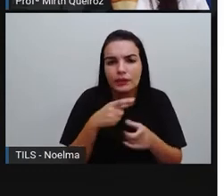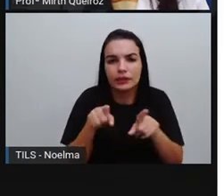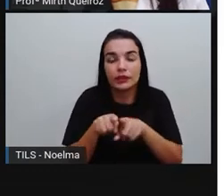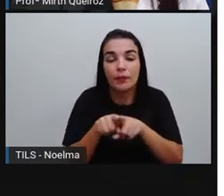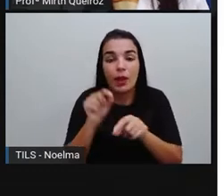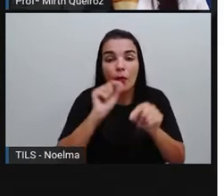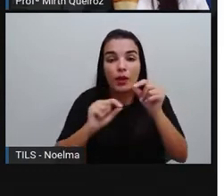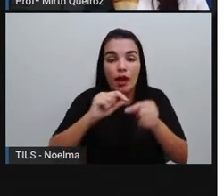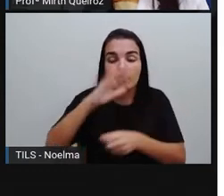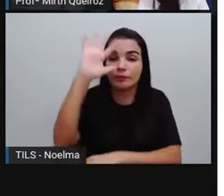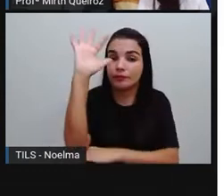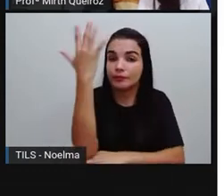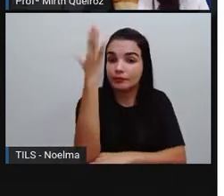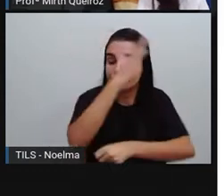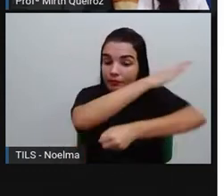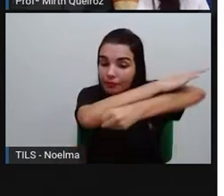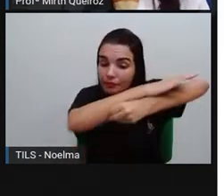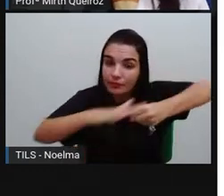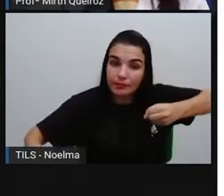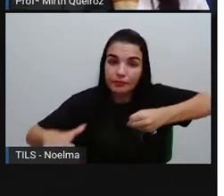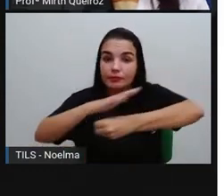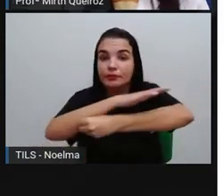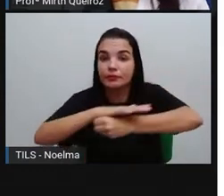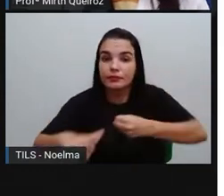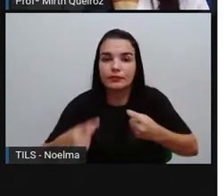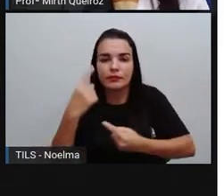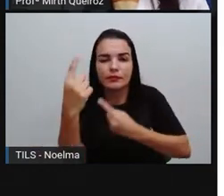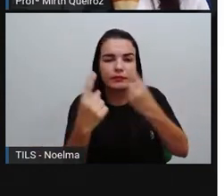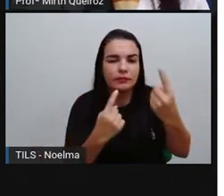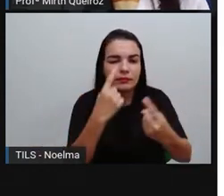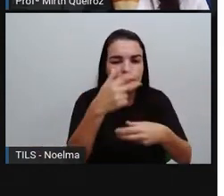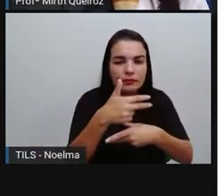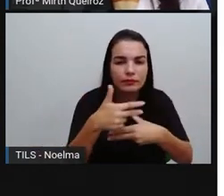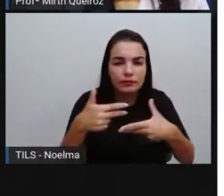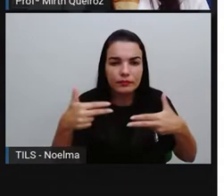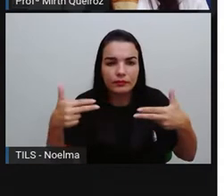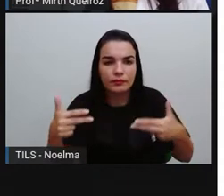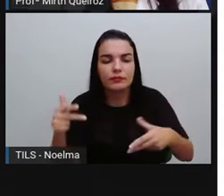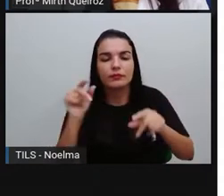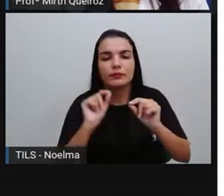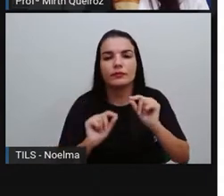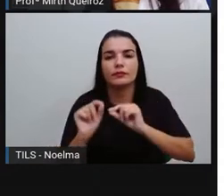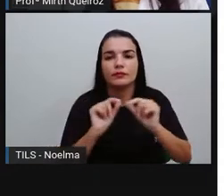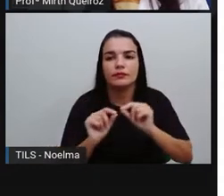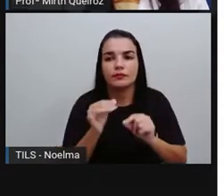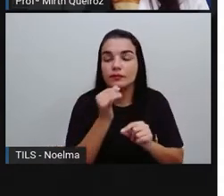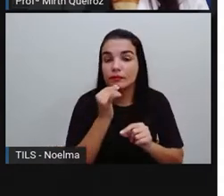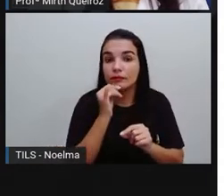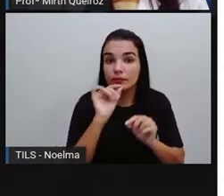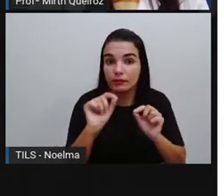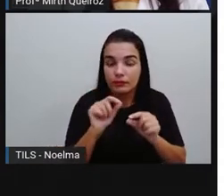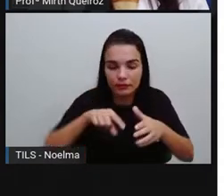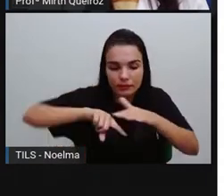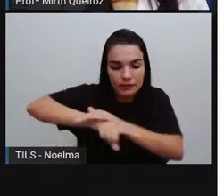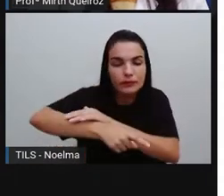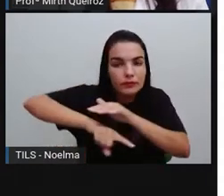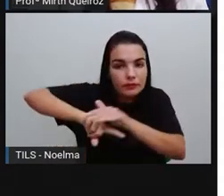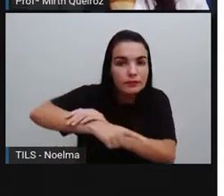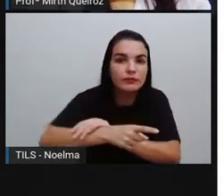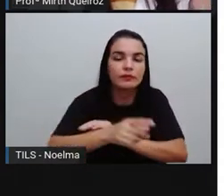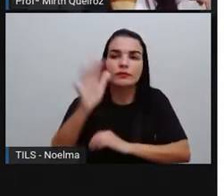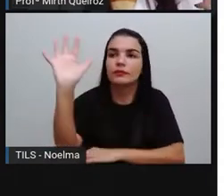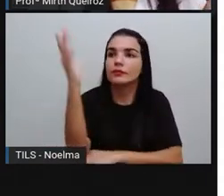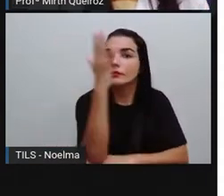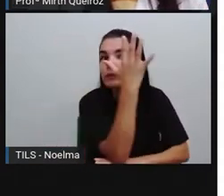madeira e de alguns produtos naturais. E a gente viu que essa exploração, por exemplo, da madeira, que é um recurso